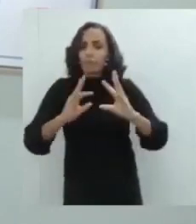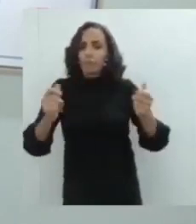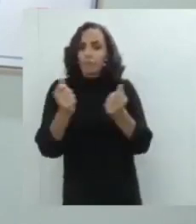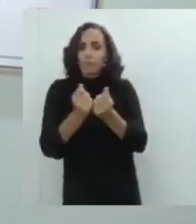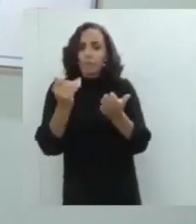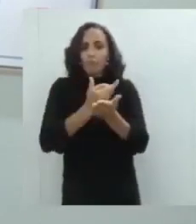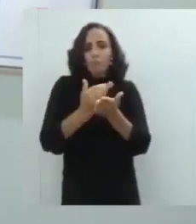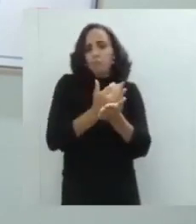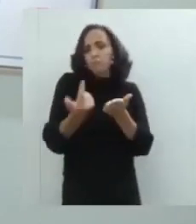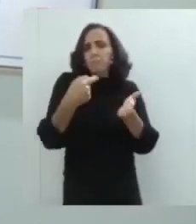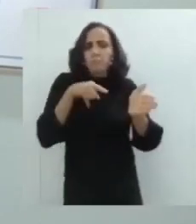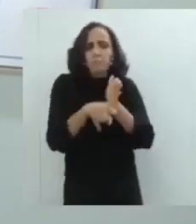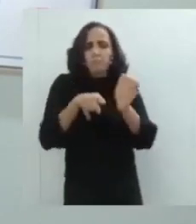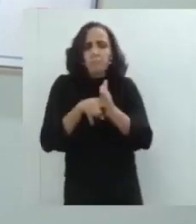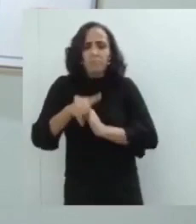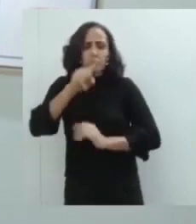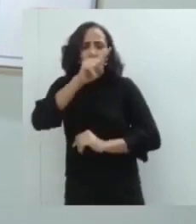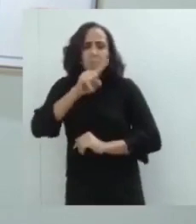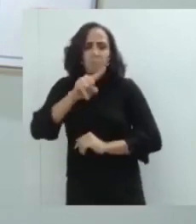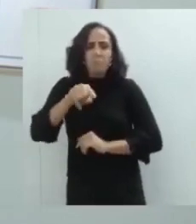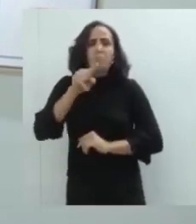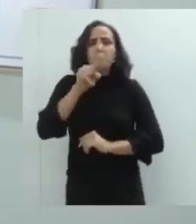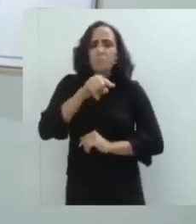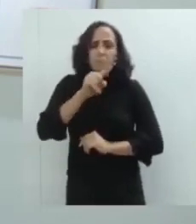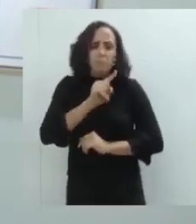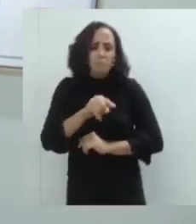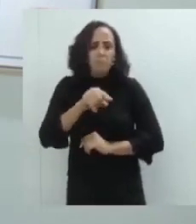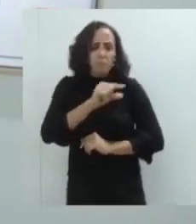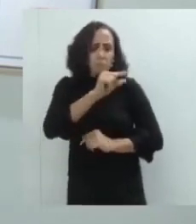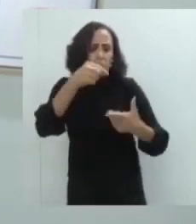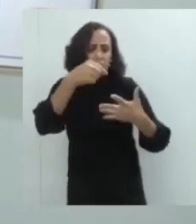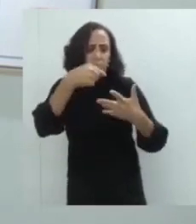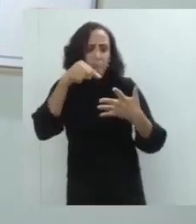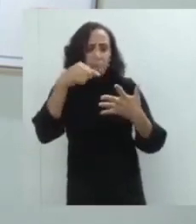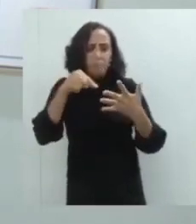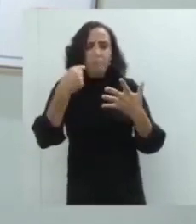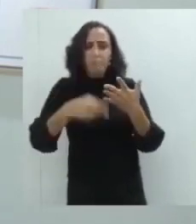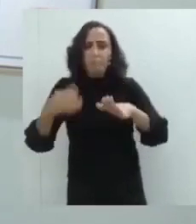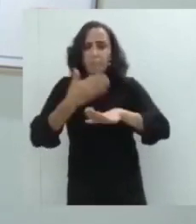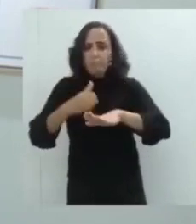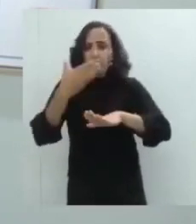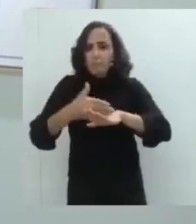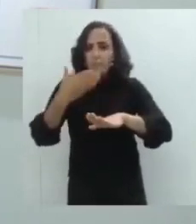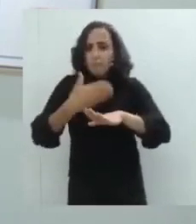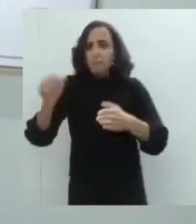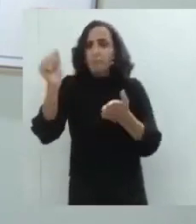as questões de marcar, né, de fato, e temos também atividade prática